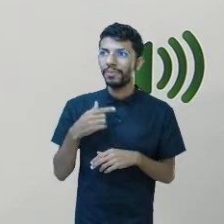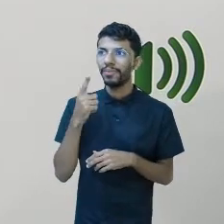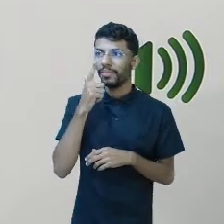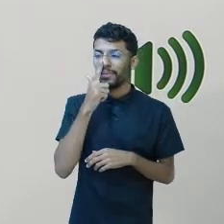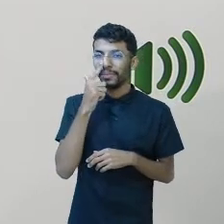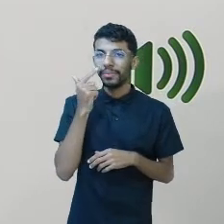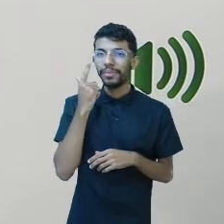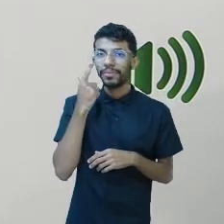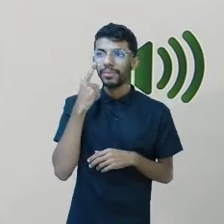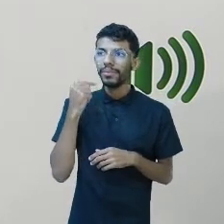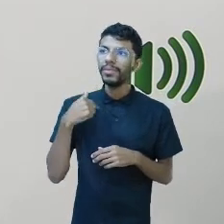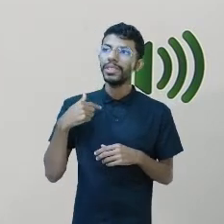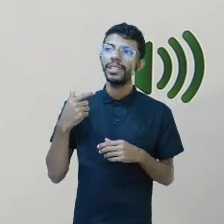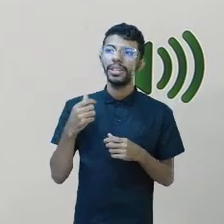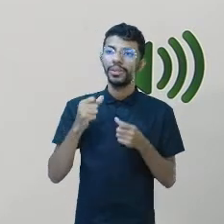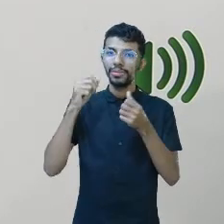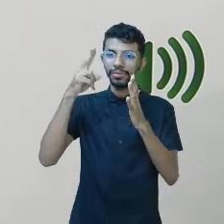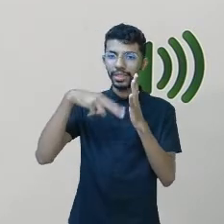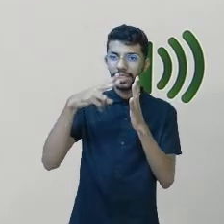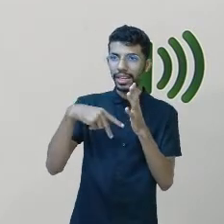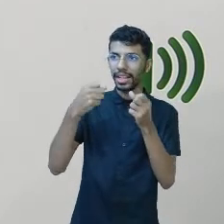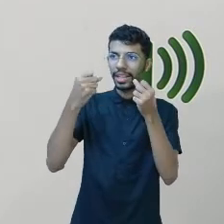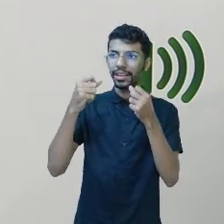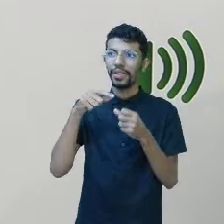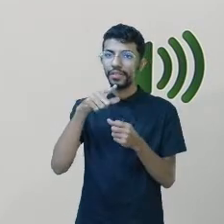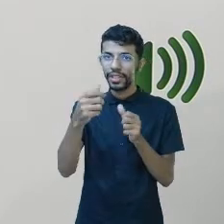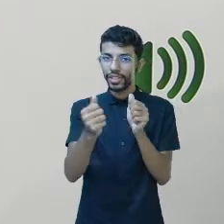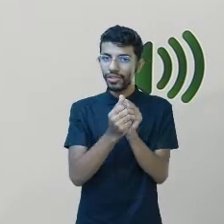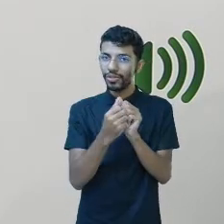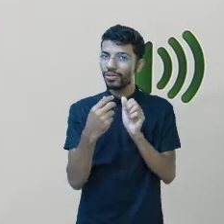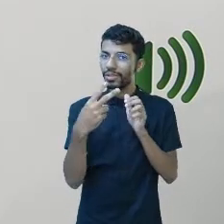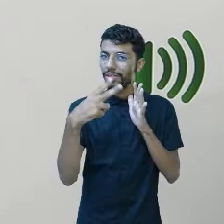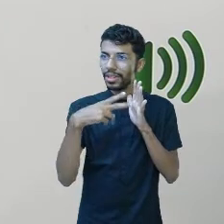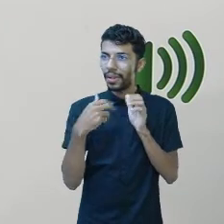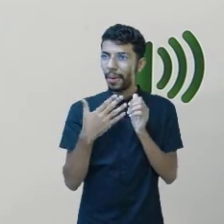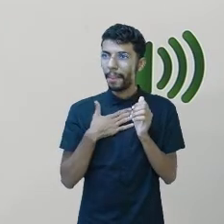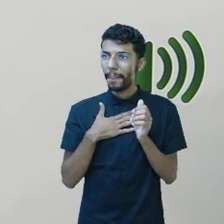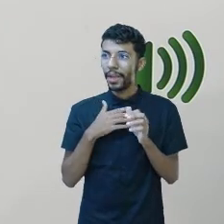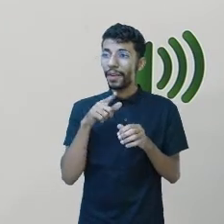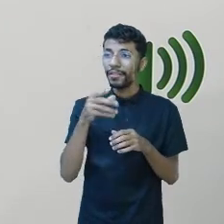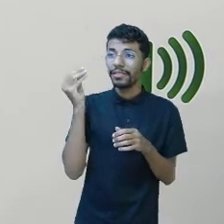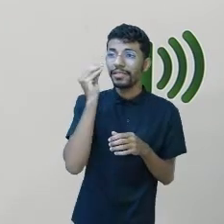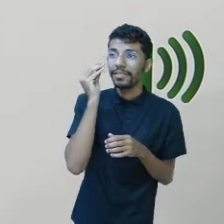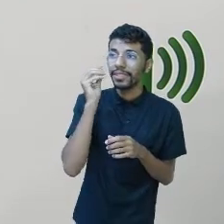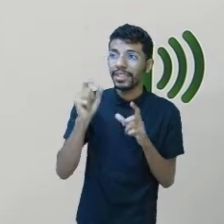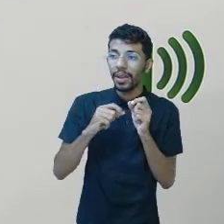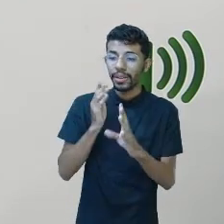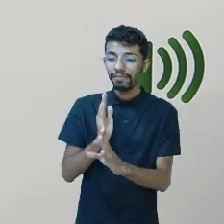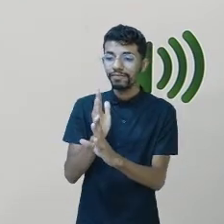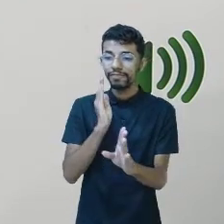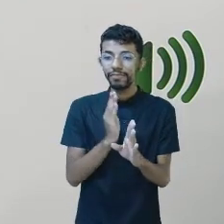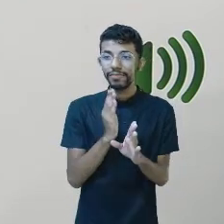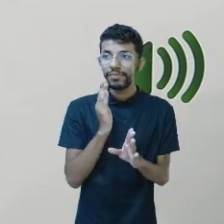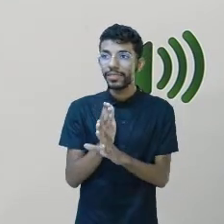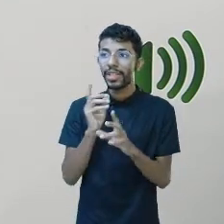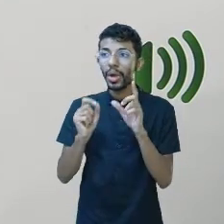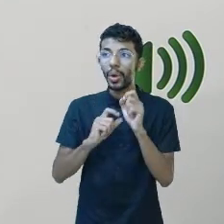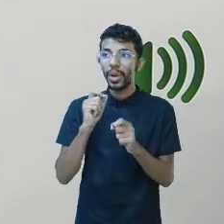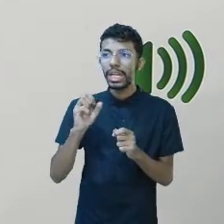Quando eu ler para vocês, quando eu explicar, que você lê comigo, você vai tentar identificar se